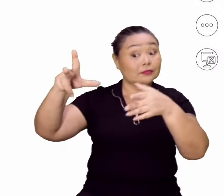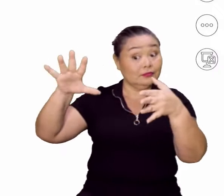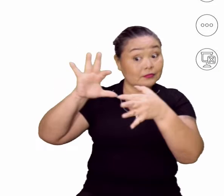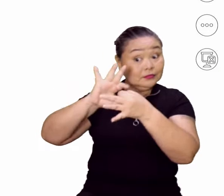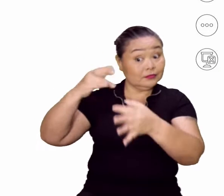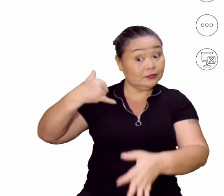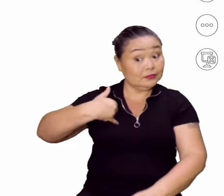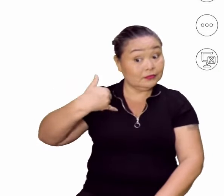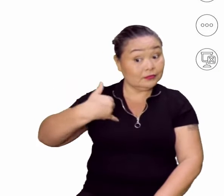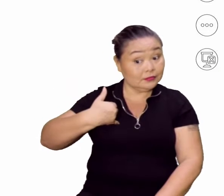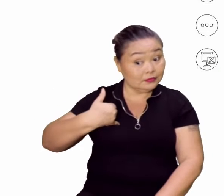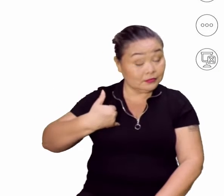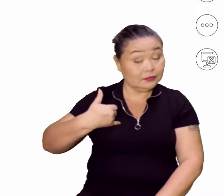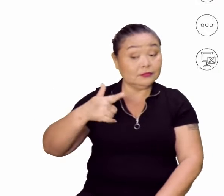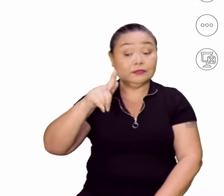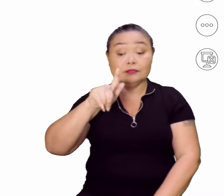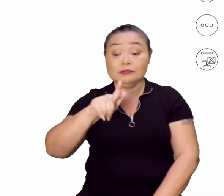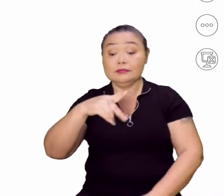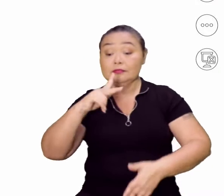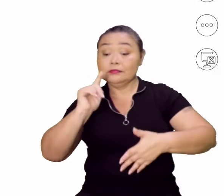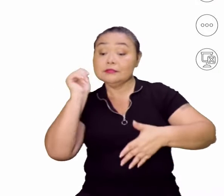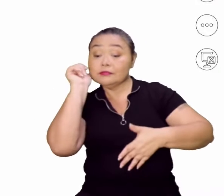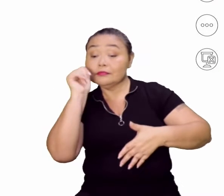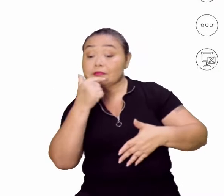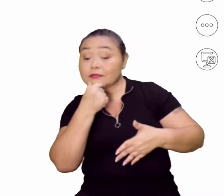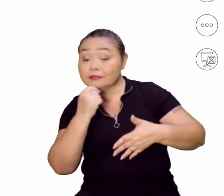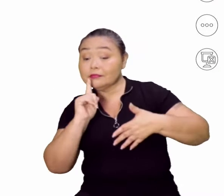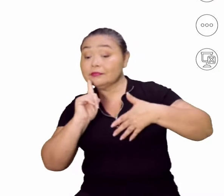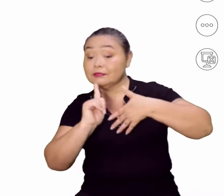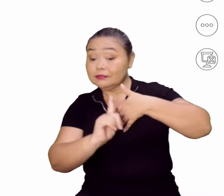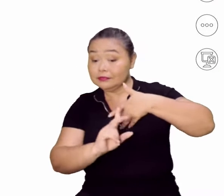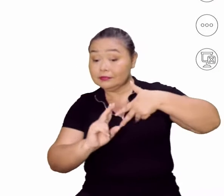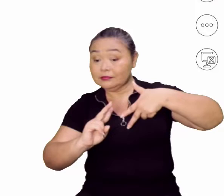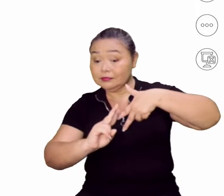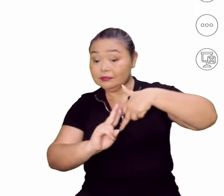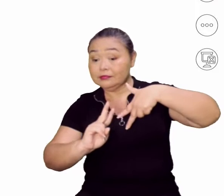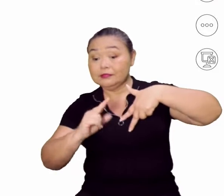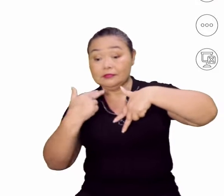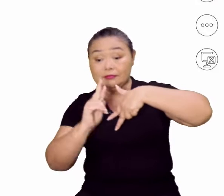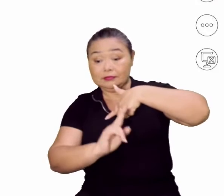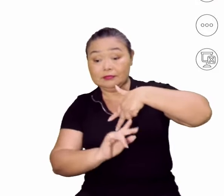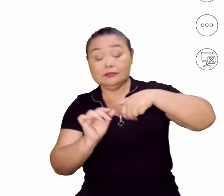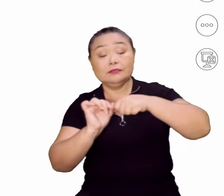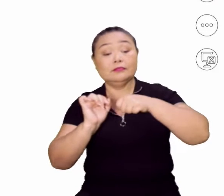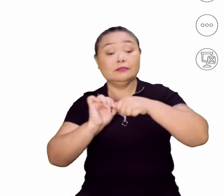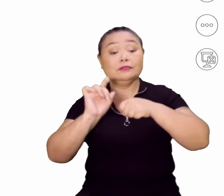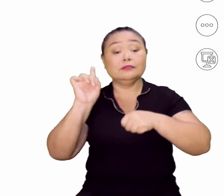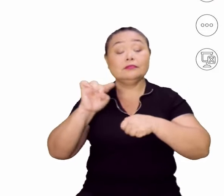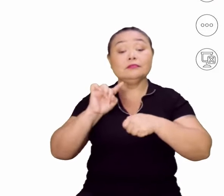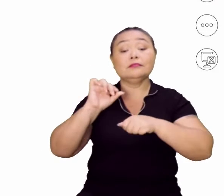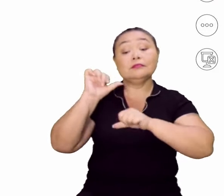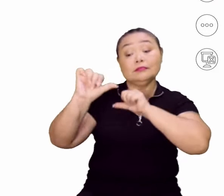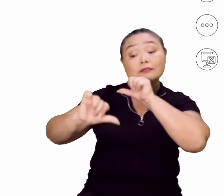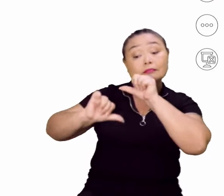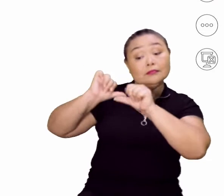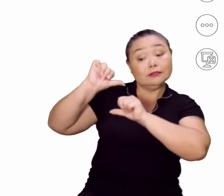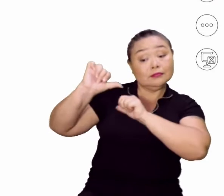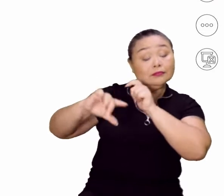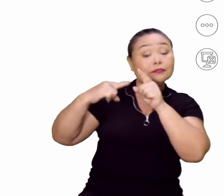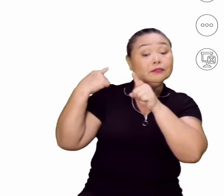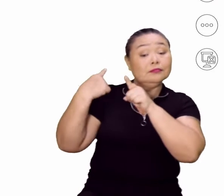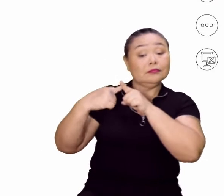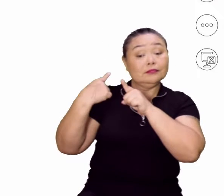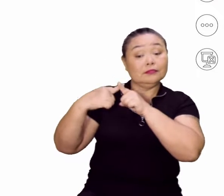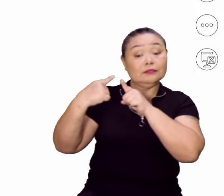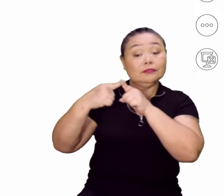à idade, ao gênero, e isso quer dizer que a estrutura etária da população mundial mudou nos últimos anos por